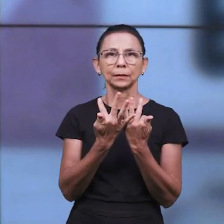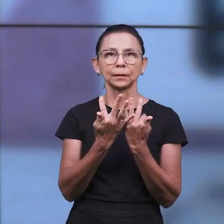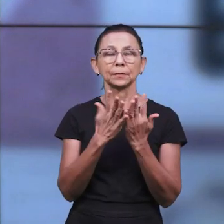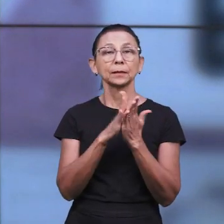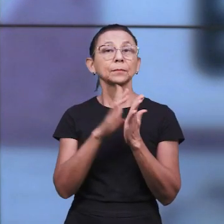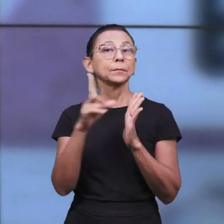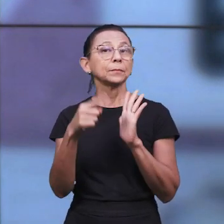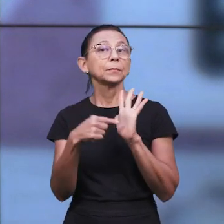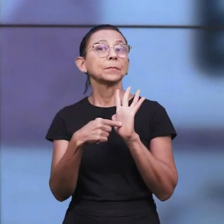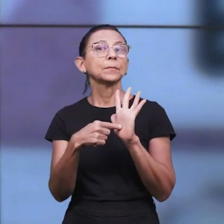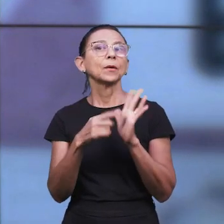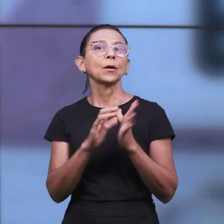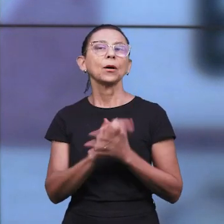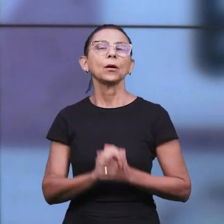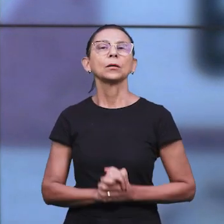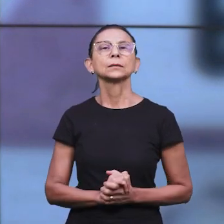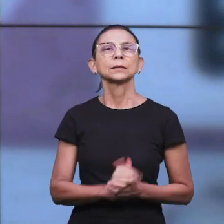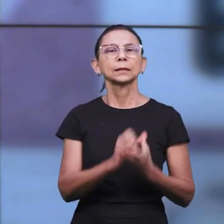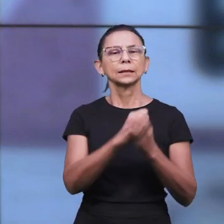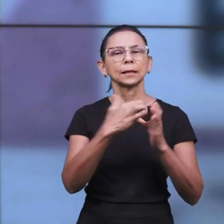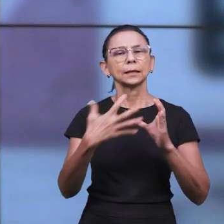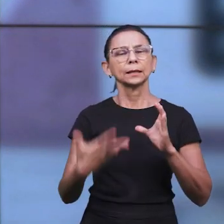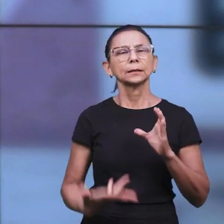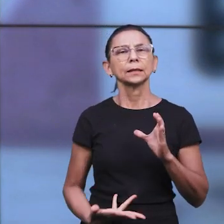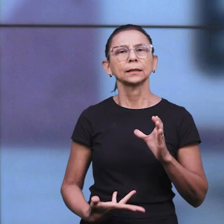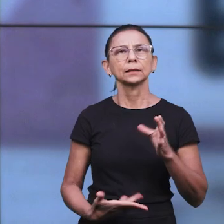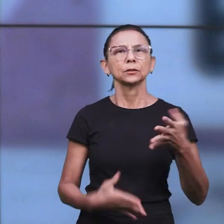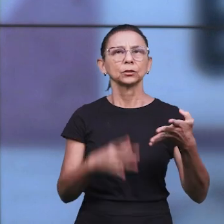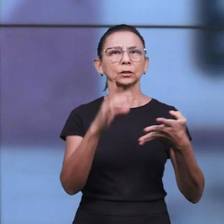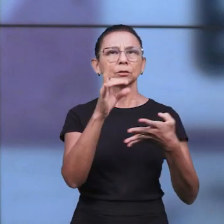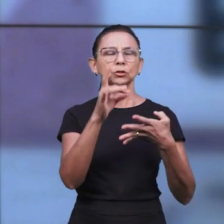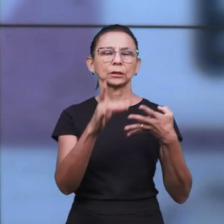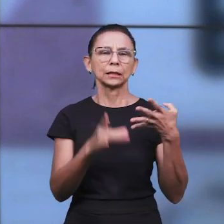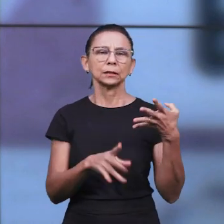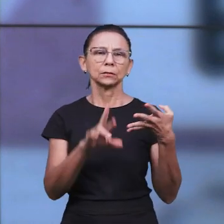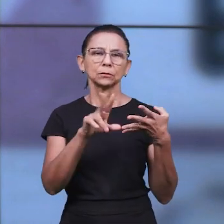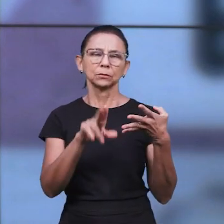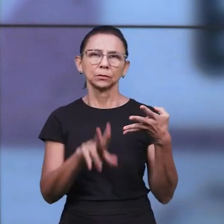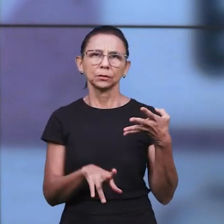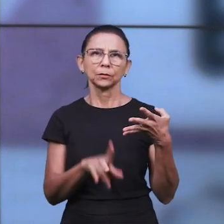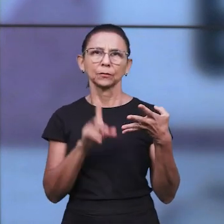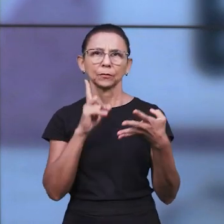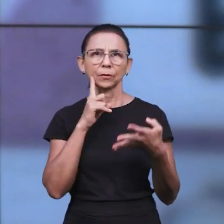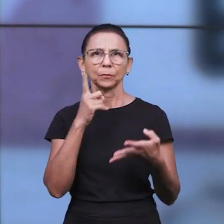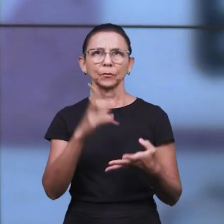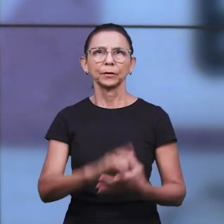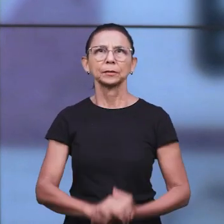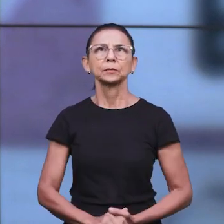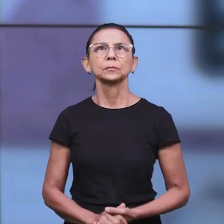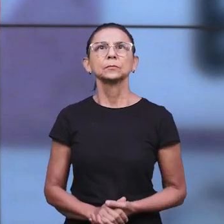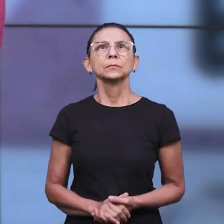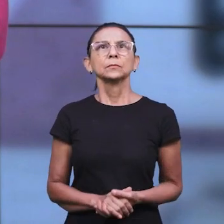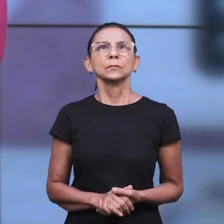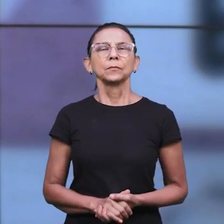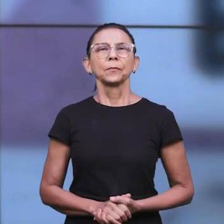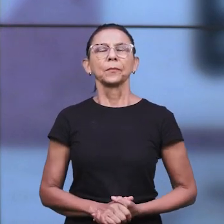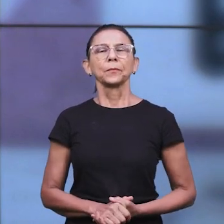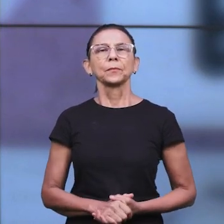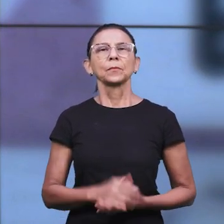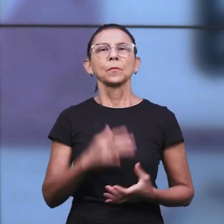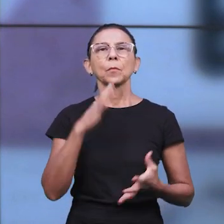nos apresenta a definição de cada um, que são diferentes, mas colaborativas.